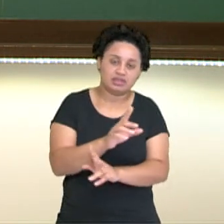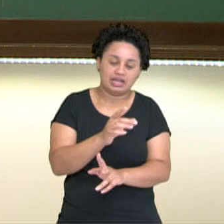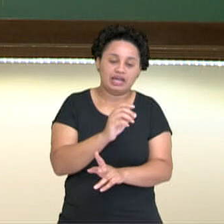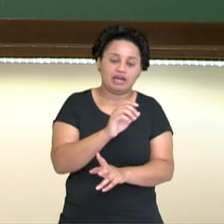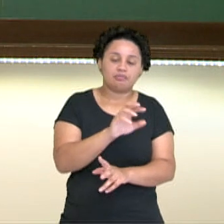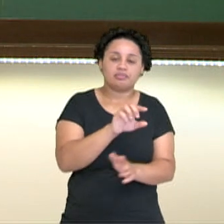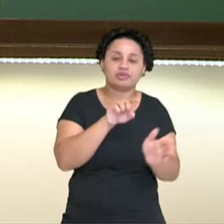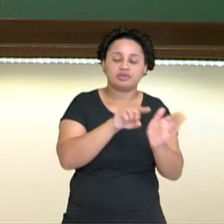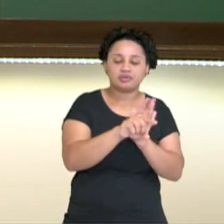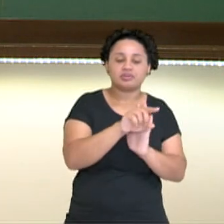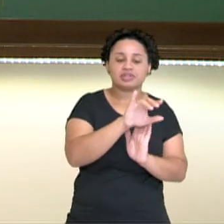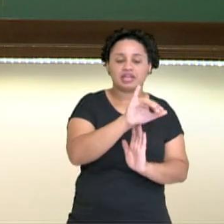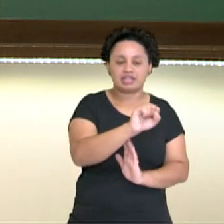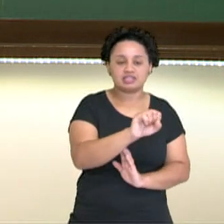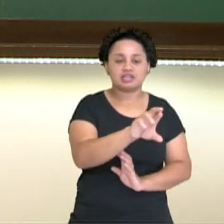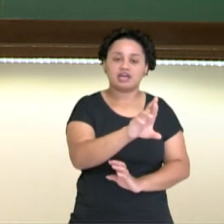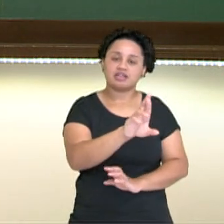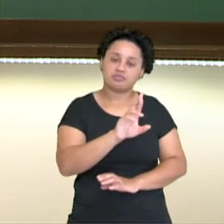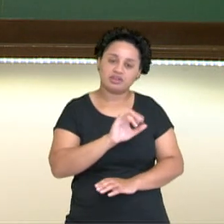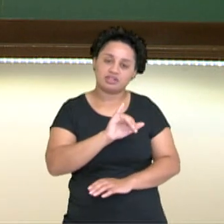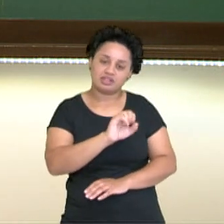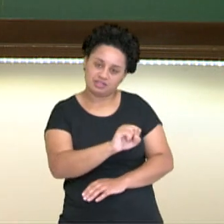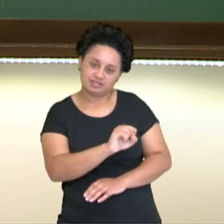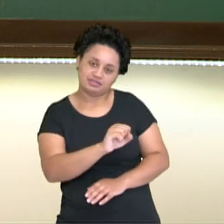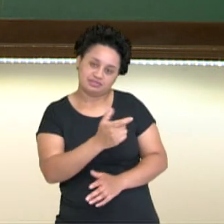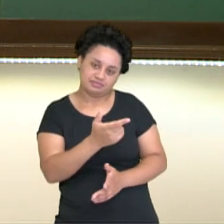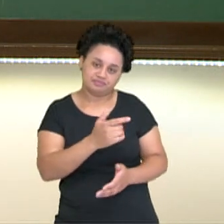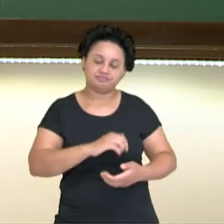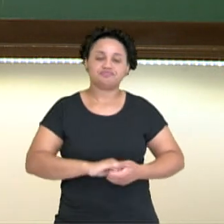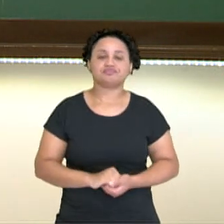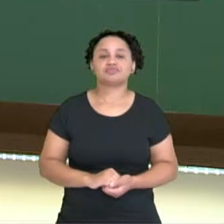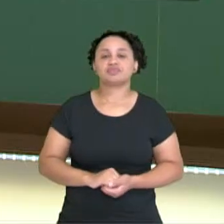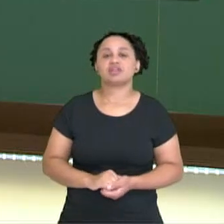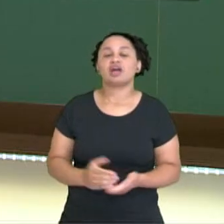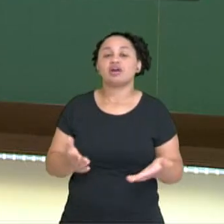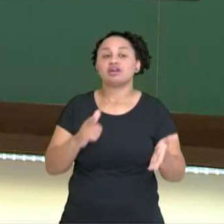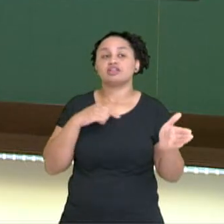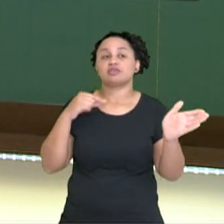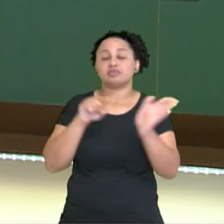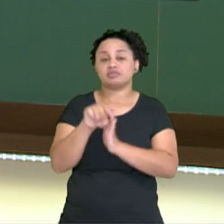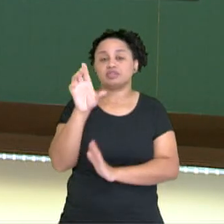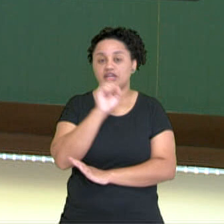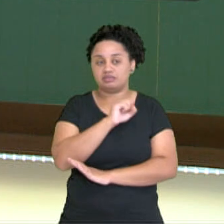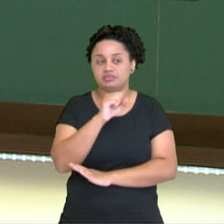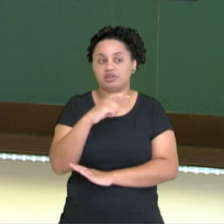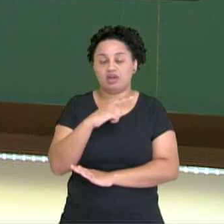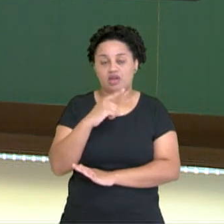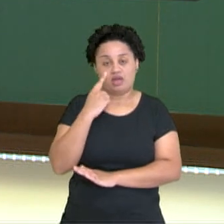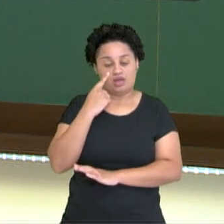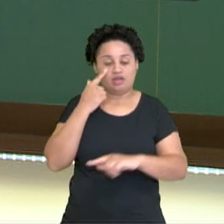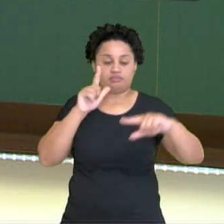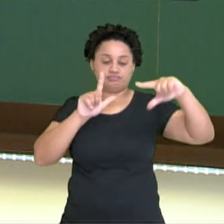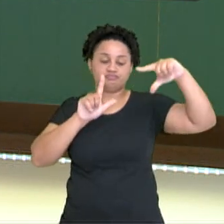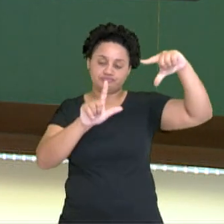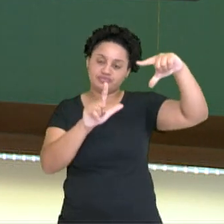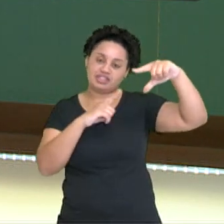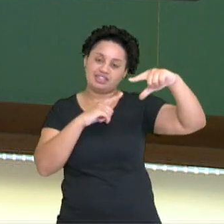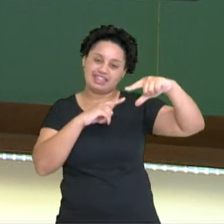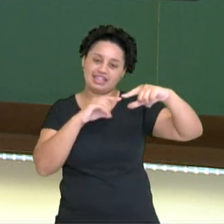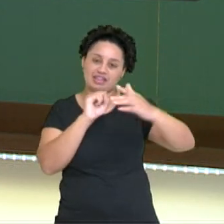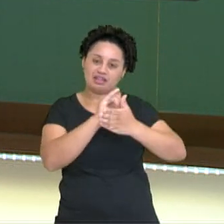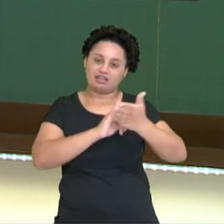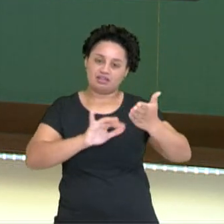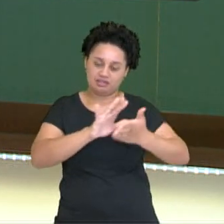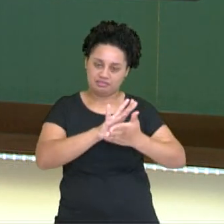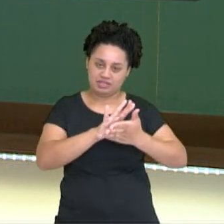Tá? Bom, temos um quiz aqui para vocês, gente. É o seguinte, eu tenho a imagem e eu tenho duas perguntas